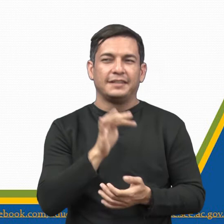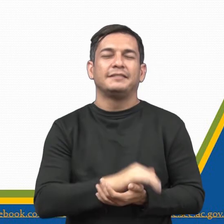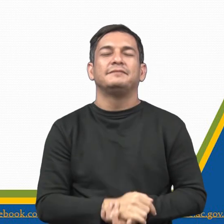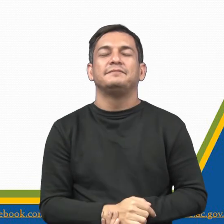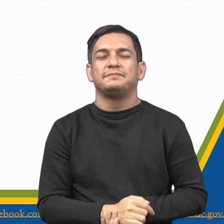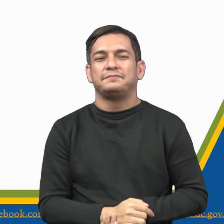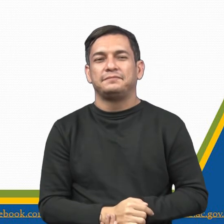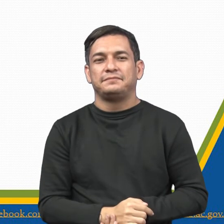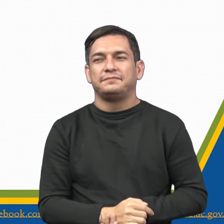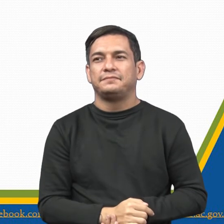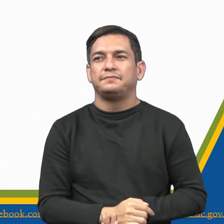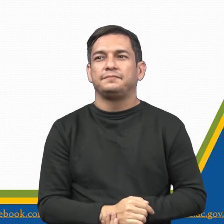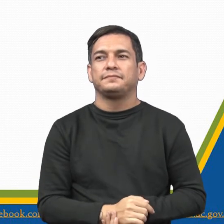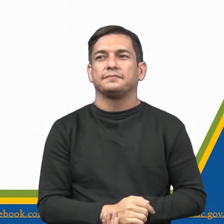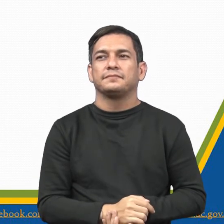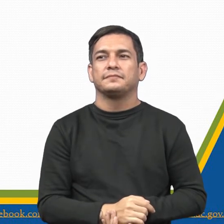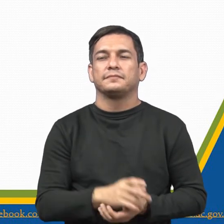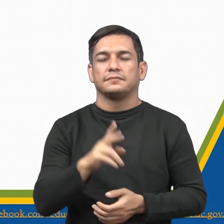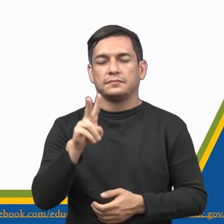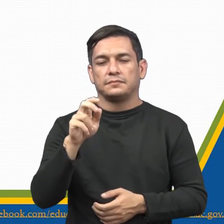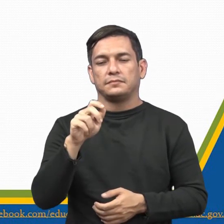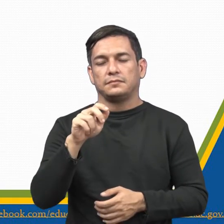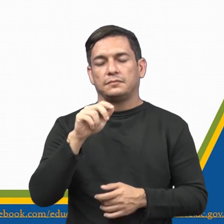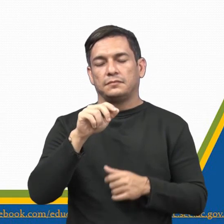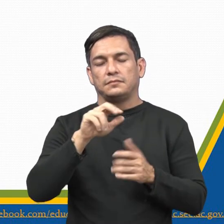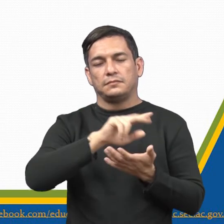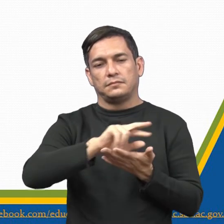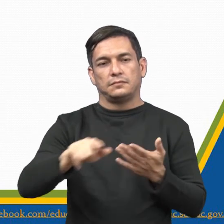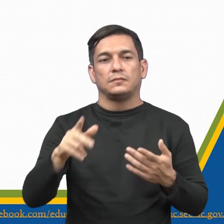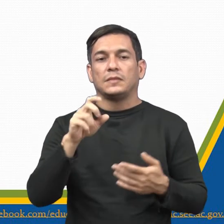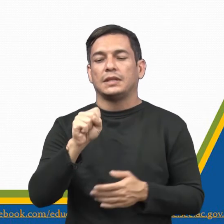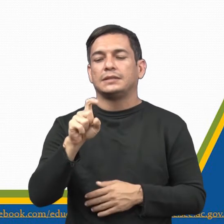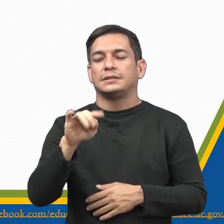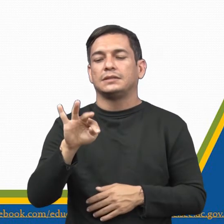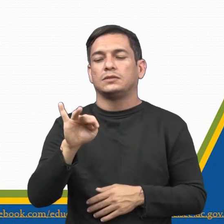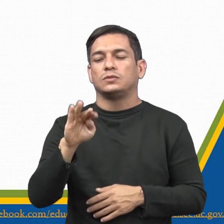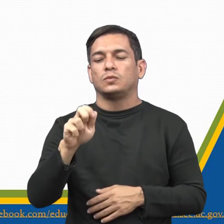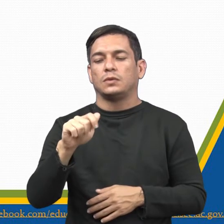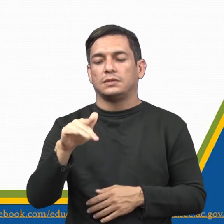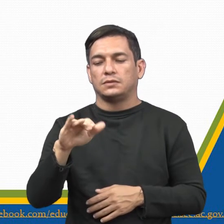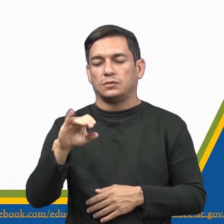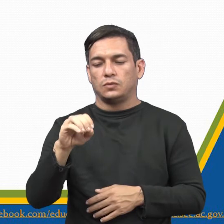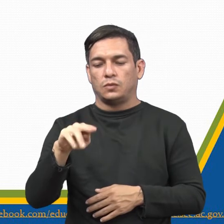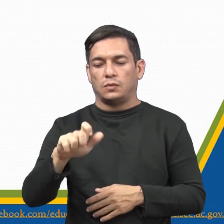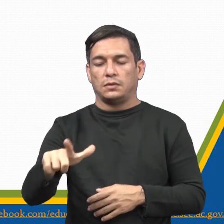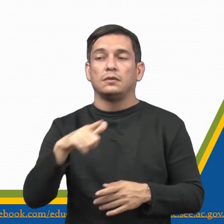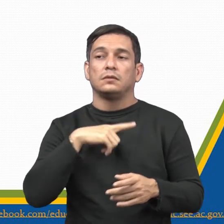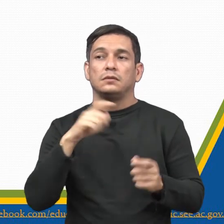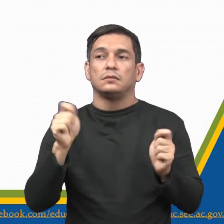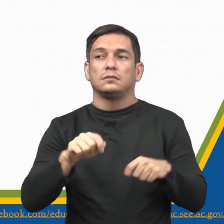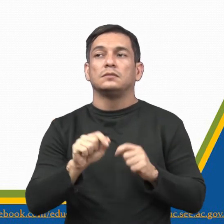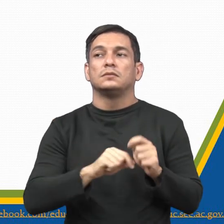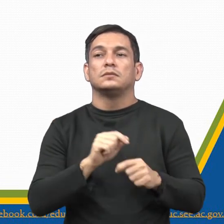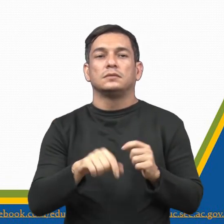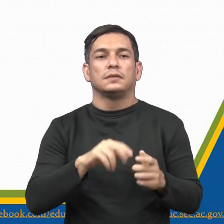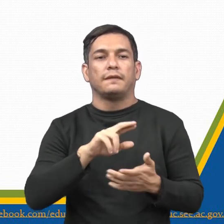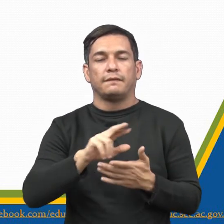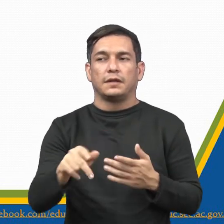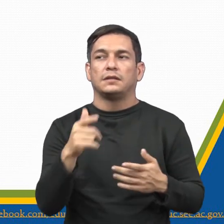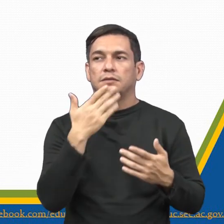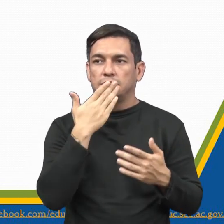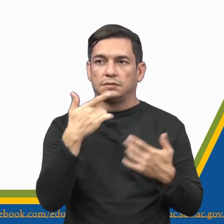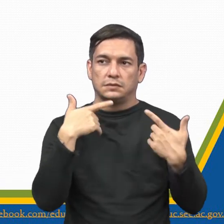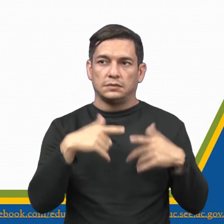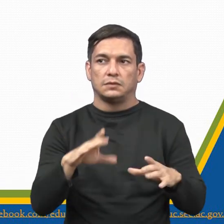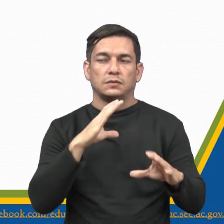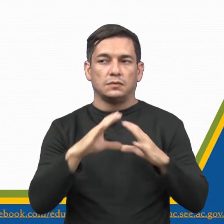Vamos lá, continuando. Variação situacional. É a capacidade que tem o mesmo indivíduo de empregar diferentes formas da língua em